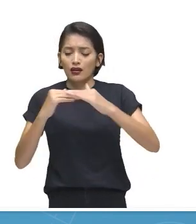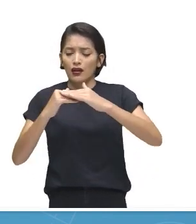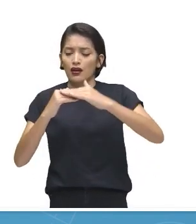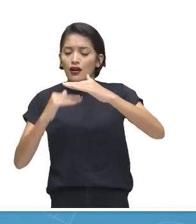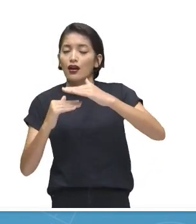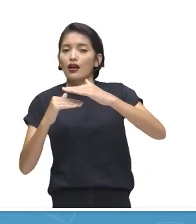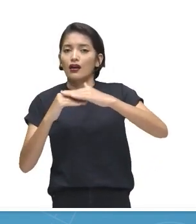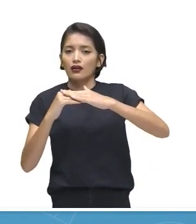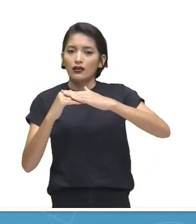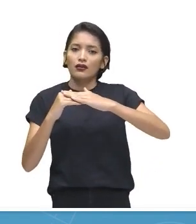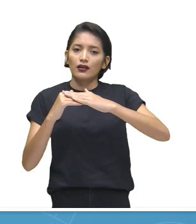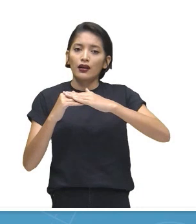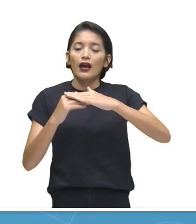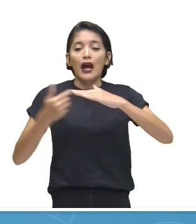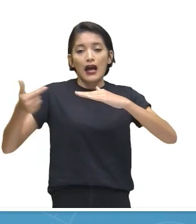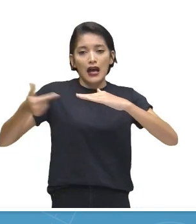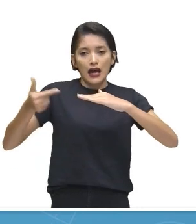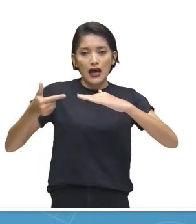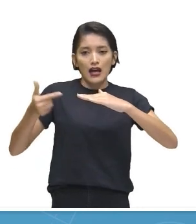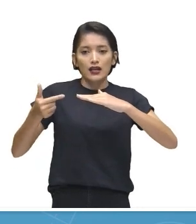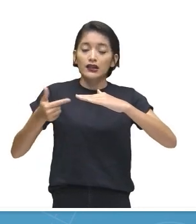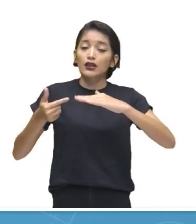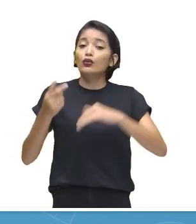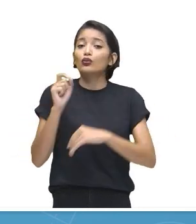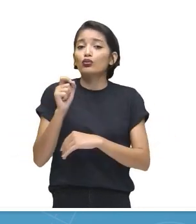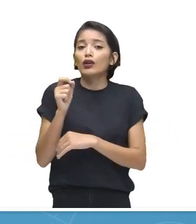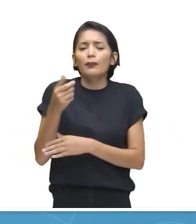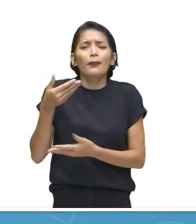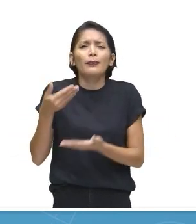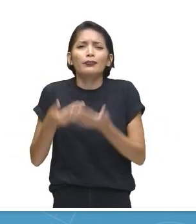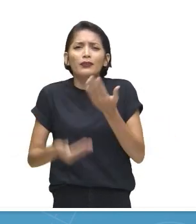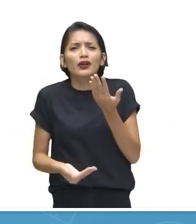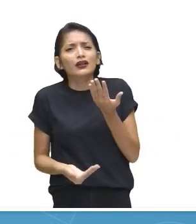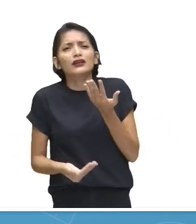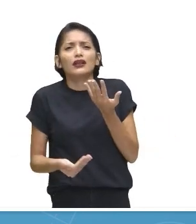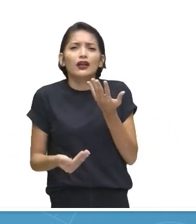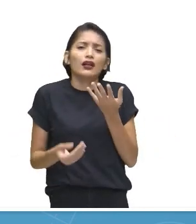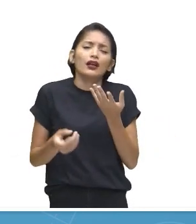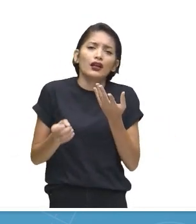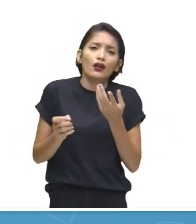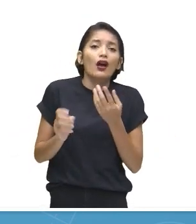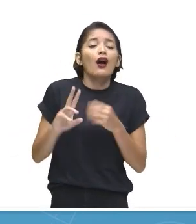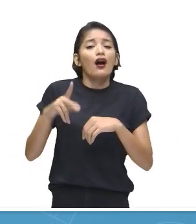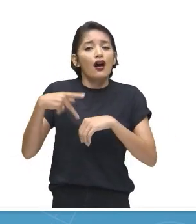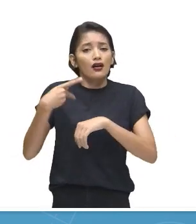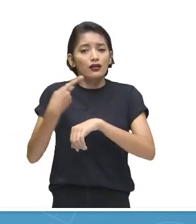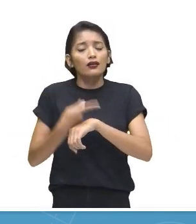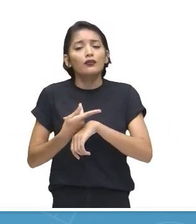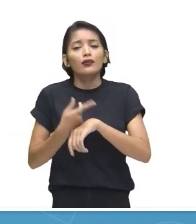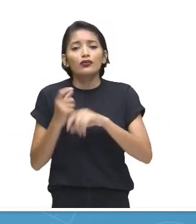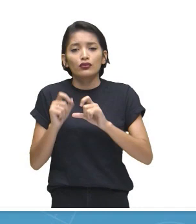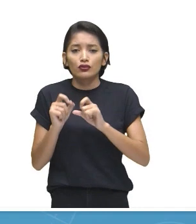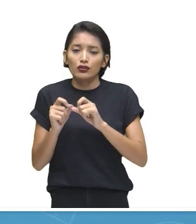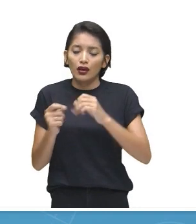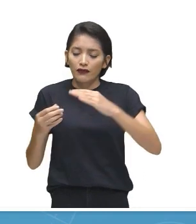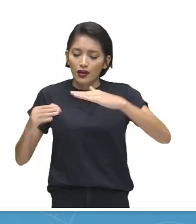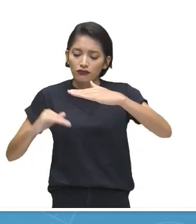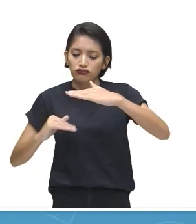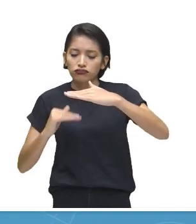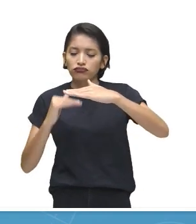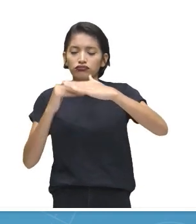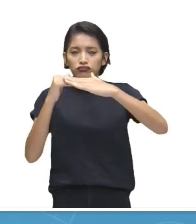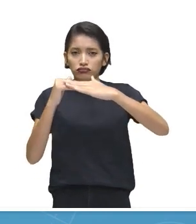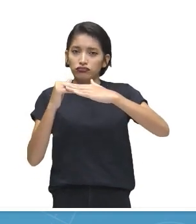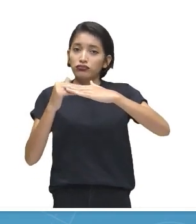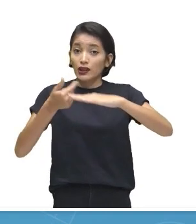camada da epiderme, perderam aí a sua função, a sua atividade, elas vão se depositando nessa camada superior,